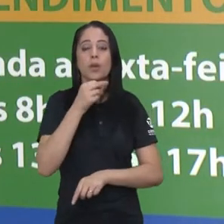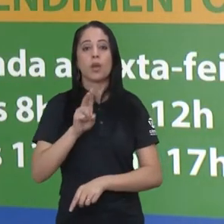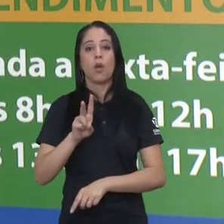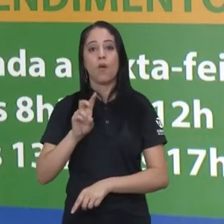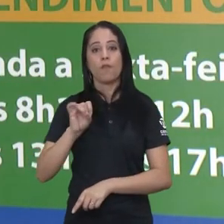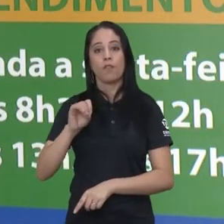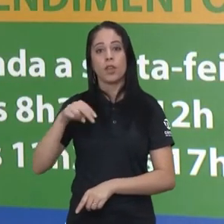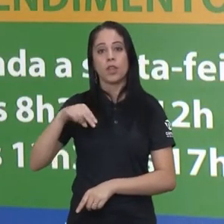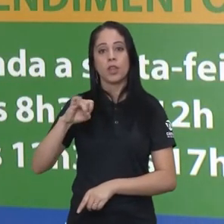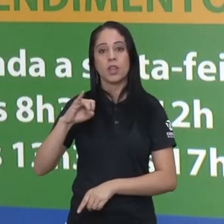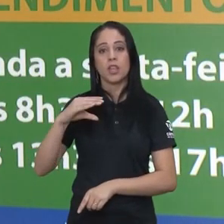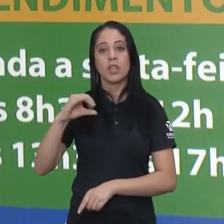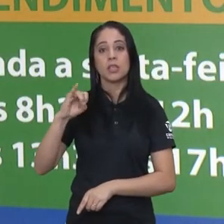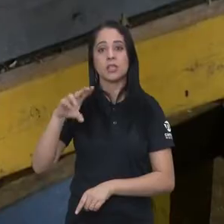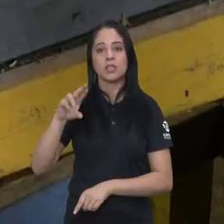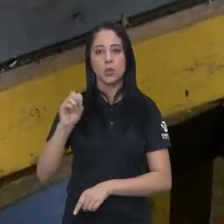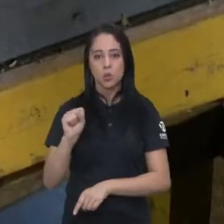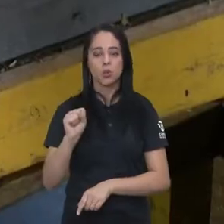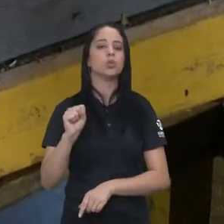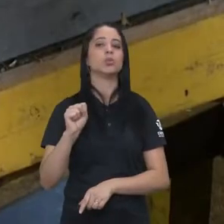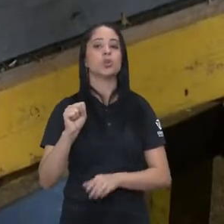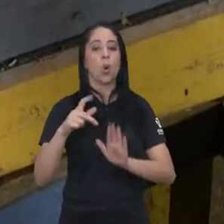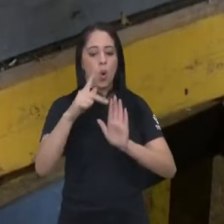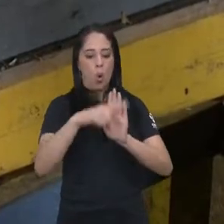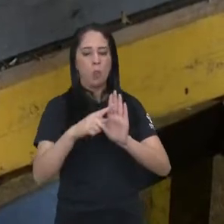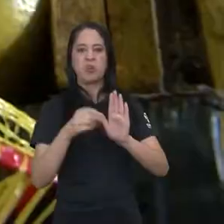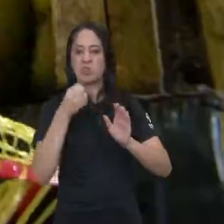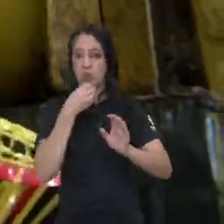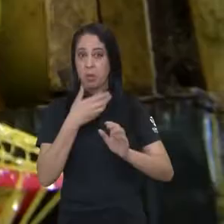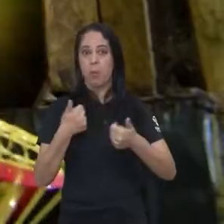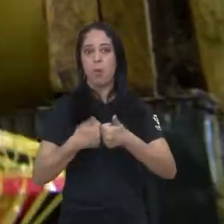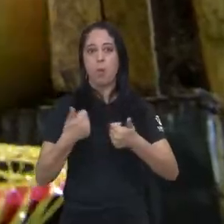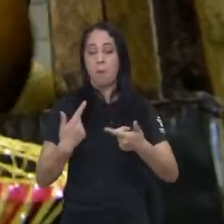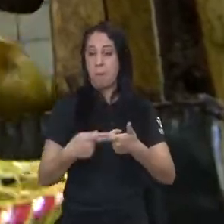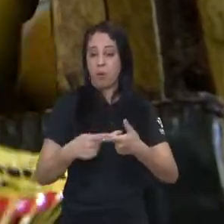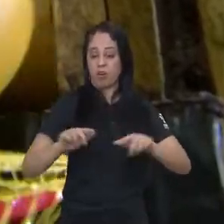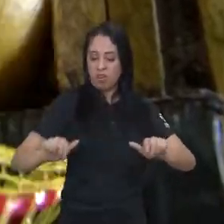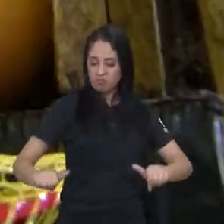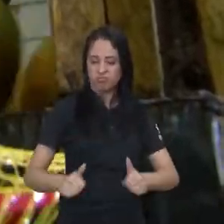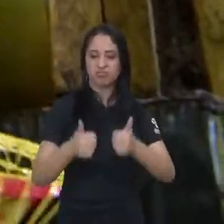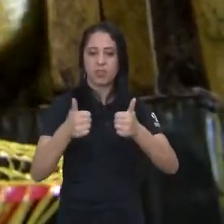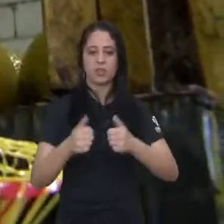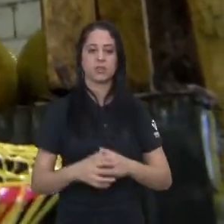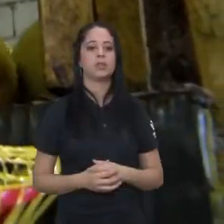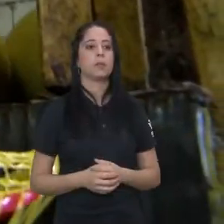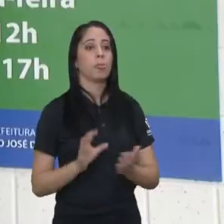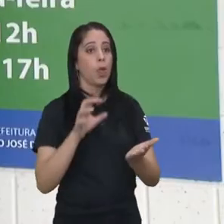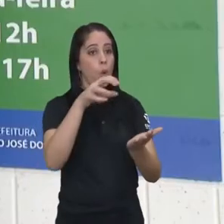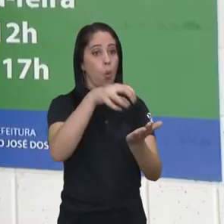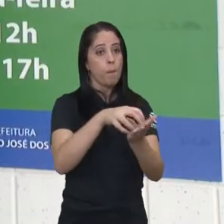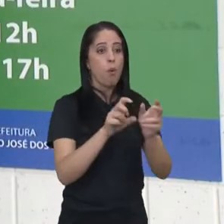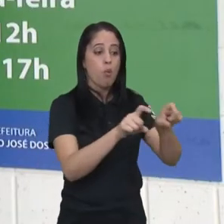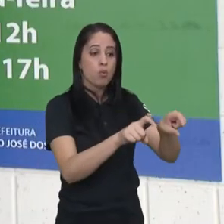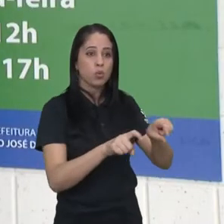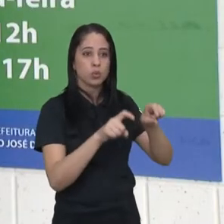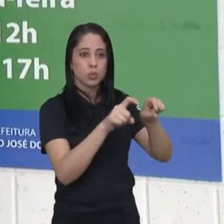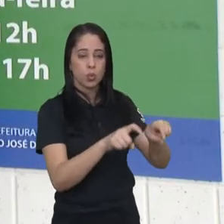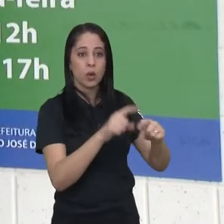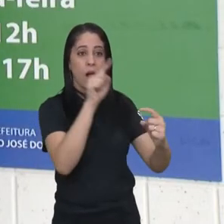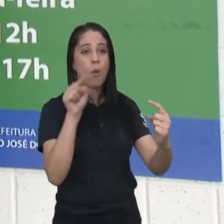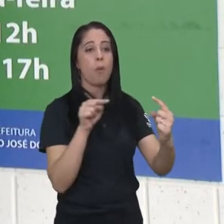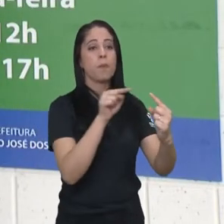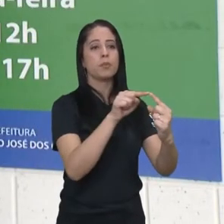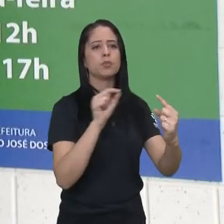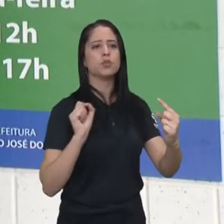Vinicius Correia e todo ponto Rural o programa tem contribuído com o desenvolvimento do setor na cidade o ponto Rural ele